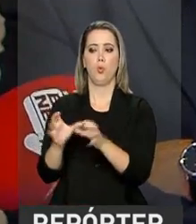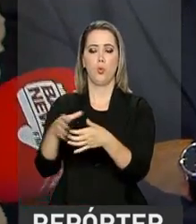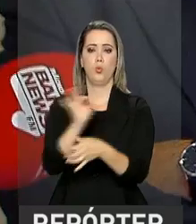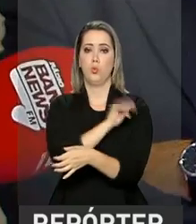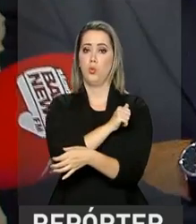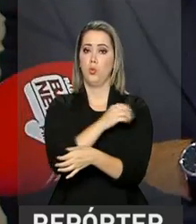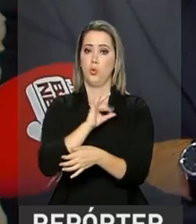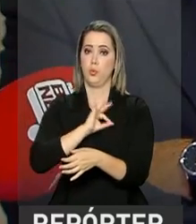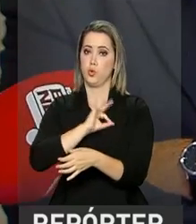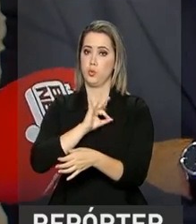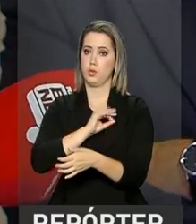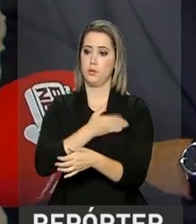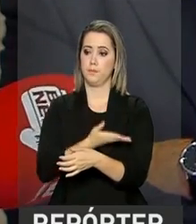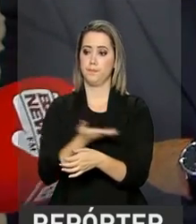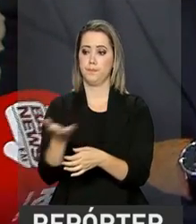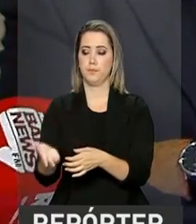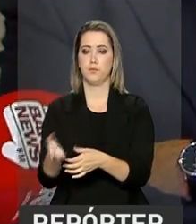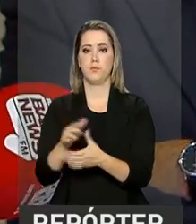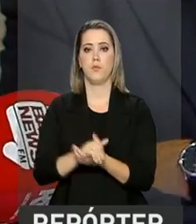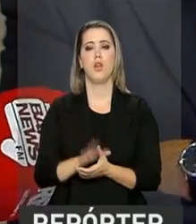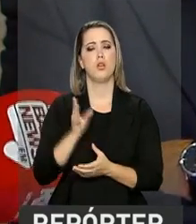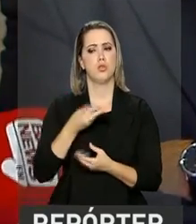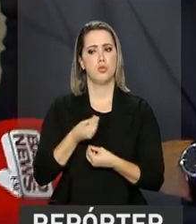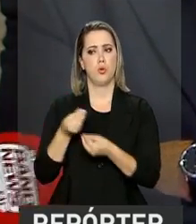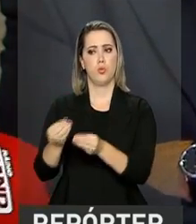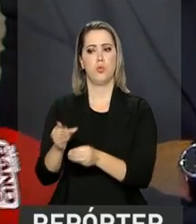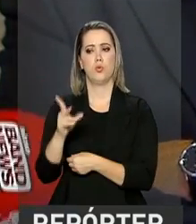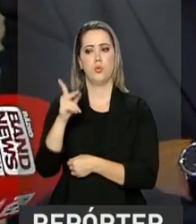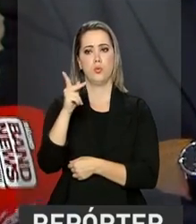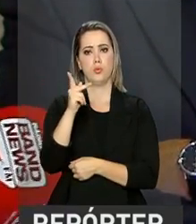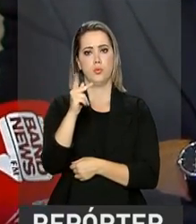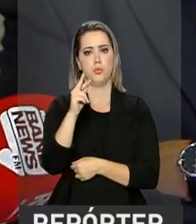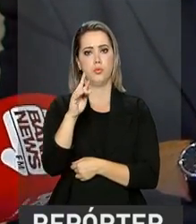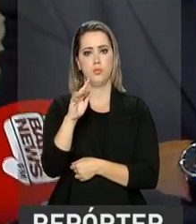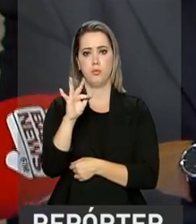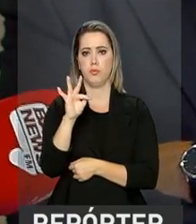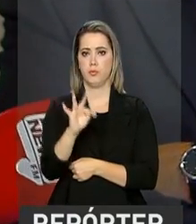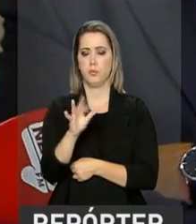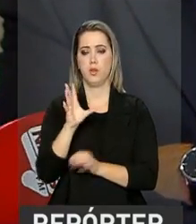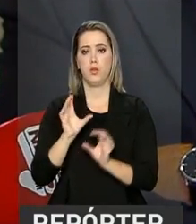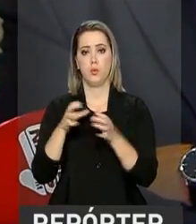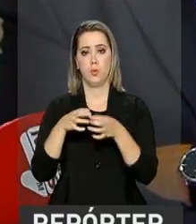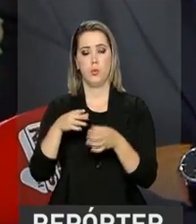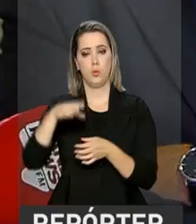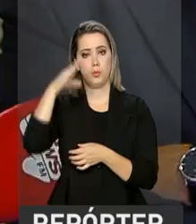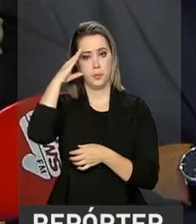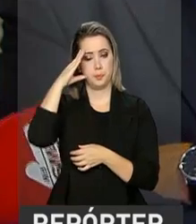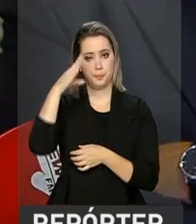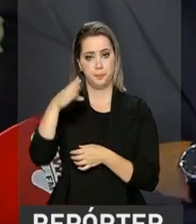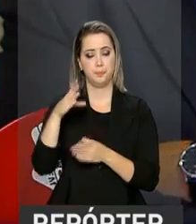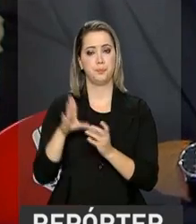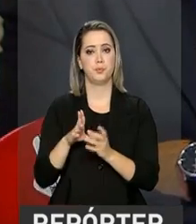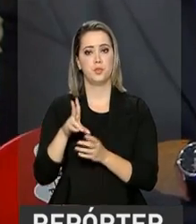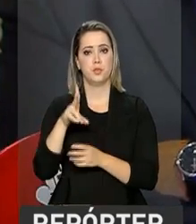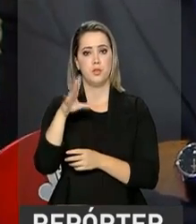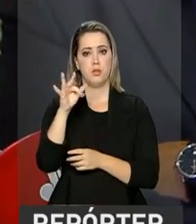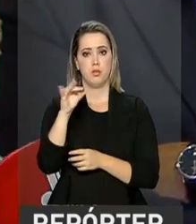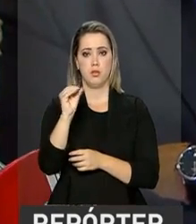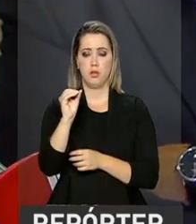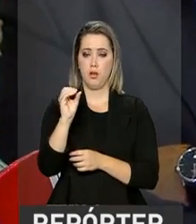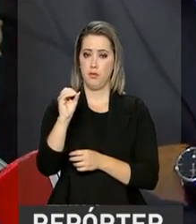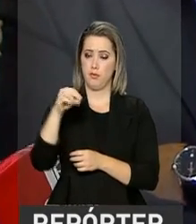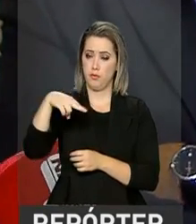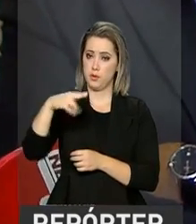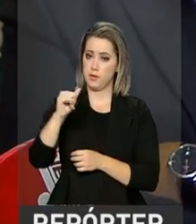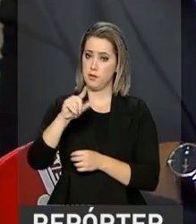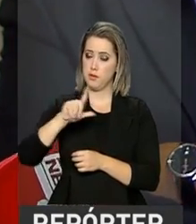enviando o reforço da da Polícia Rodoviária Federal da força Força Nacional de segurança pública em Apoio às ações que forão ser realizadas no Rio